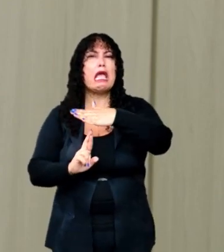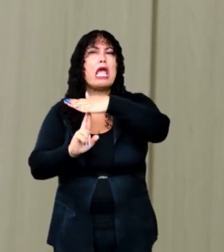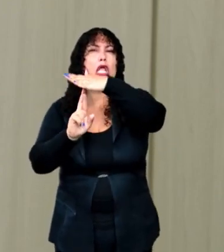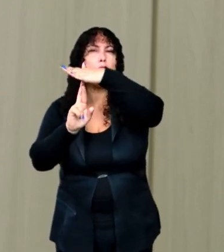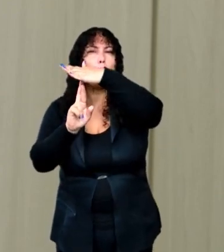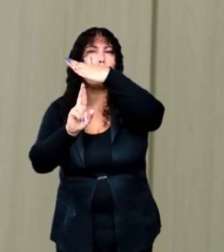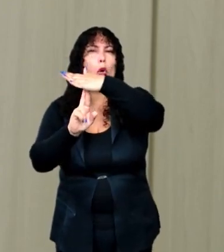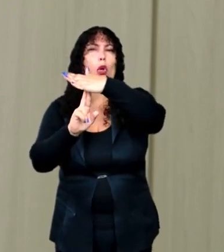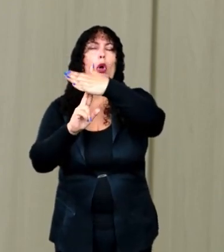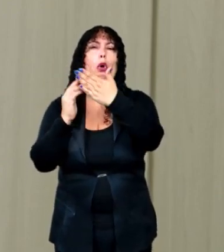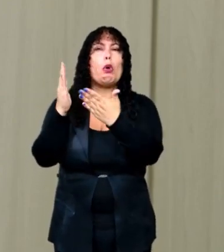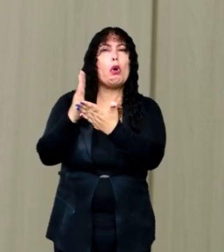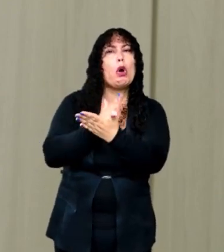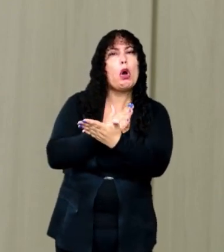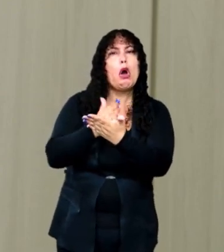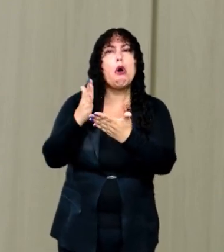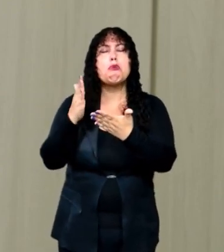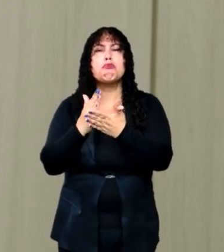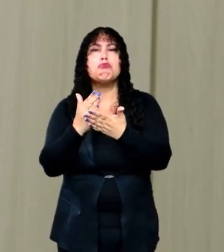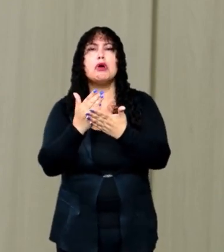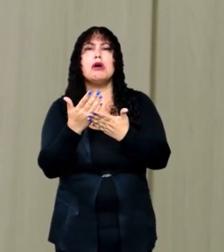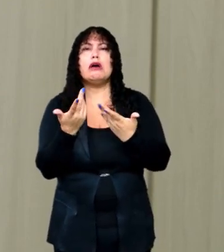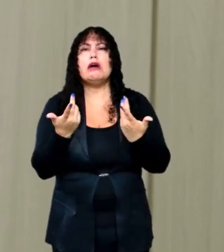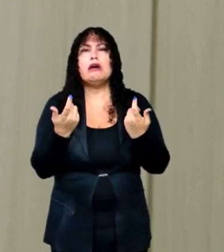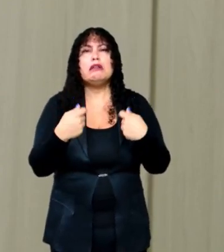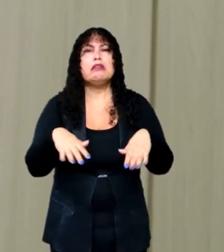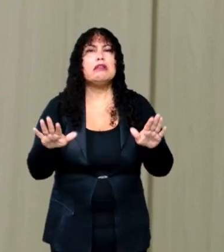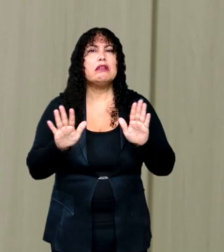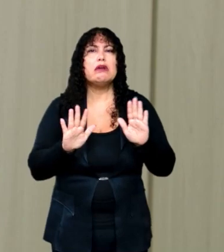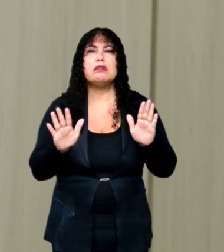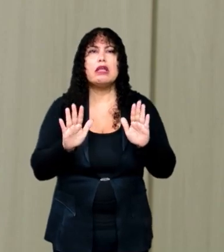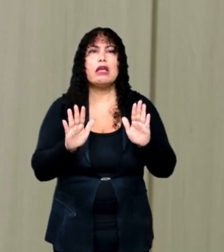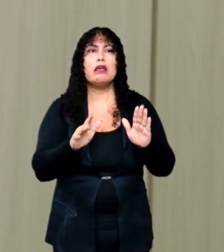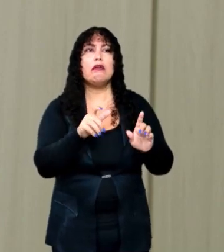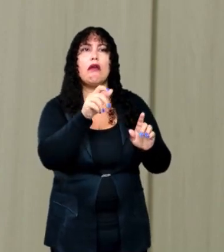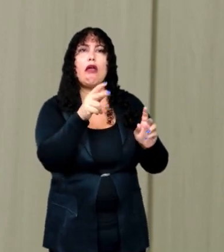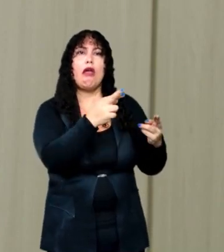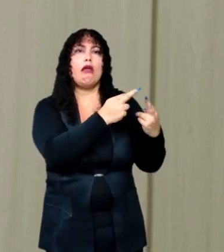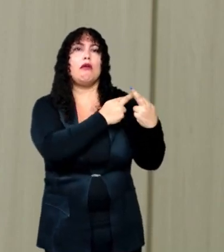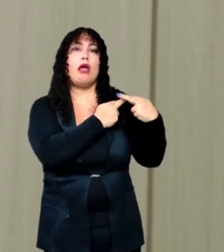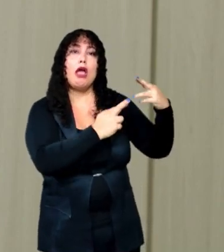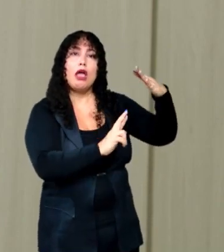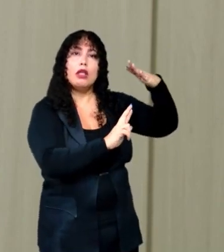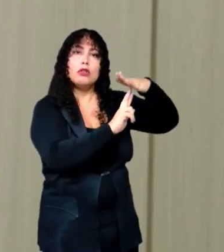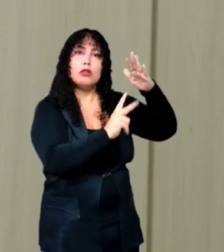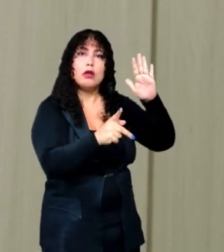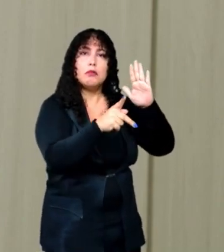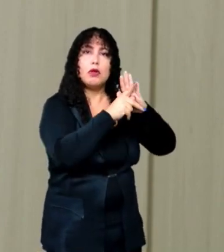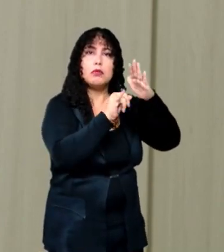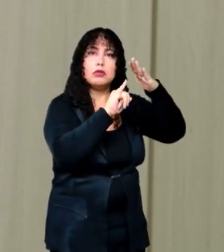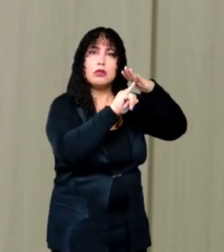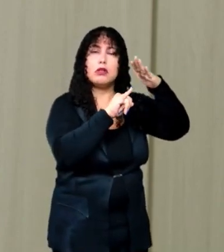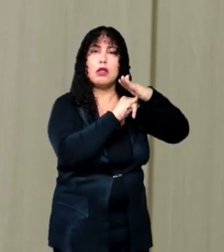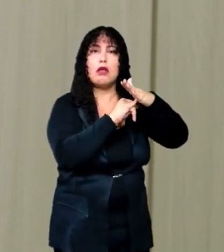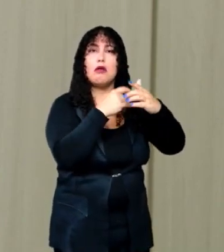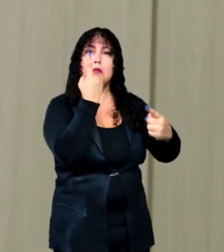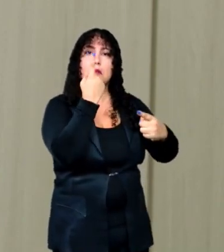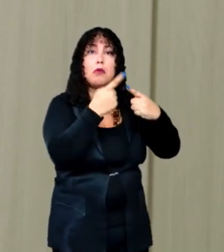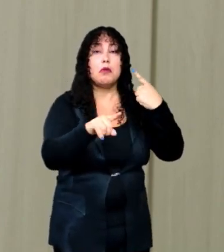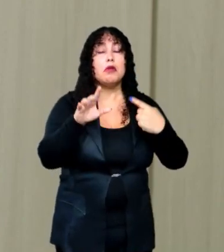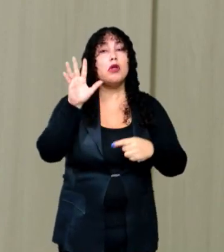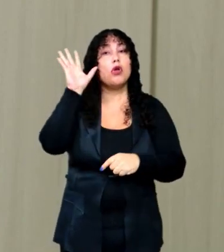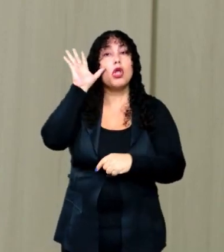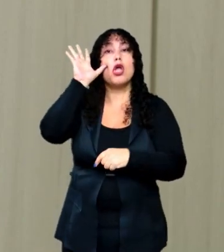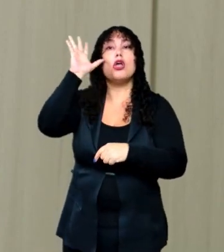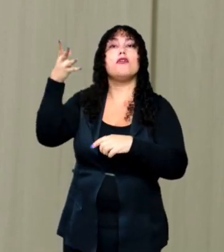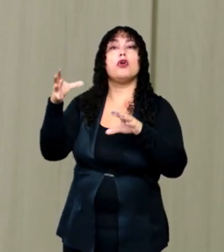pró-reitoria ou por alguma... nem a reitora dessa instituição pode barrar a decisão que foi tomada por um